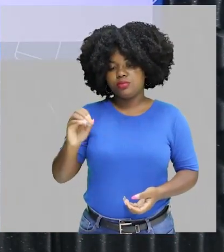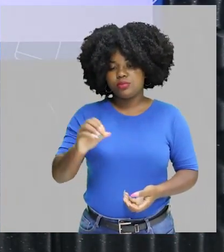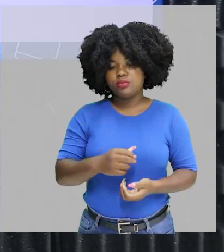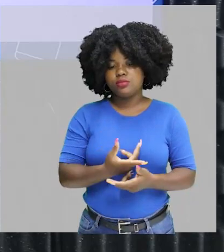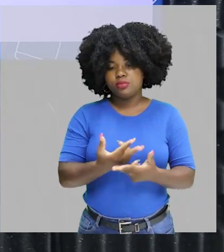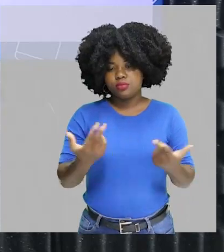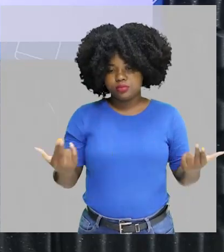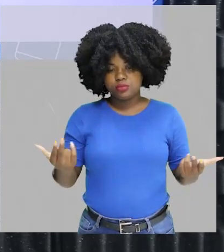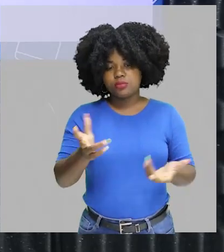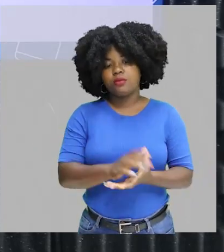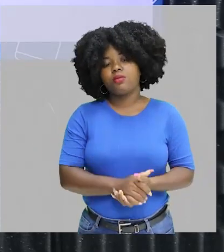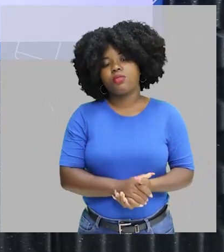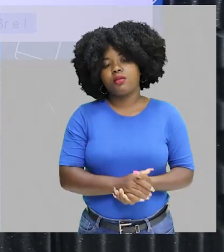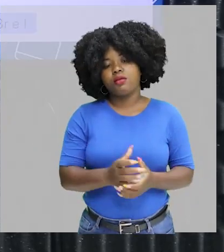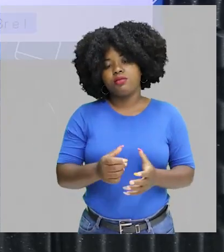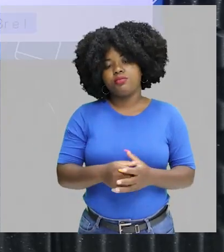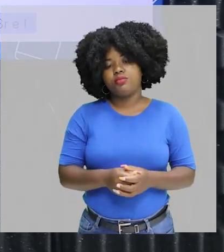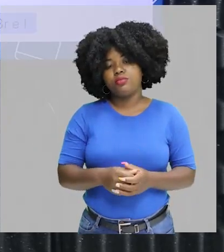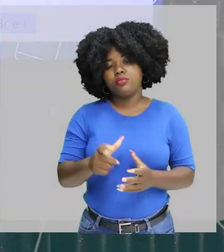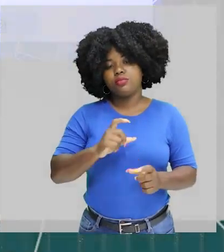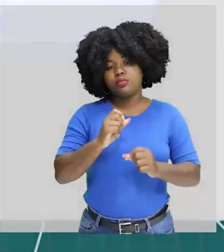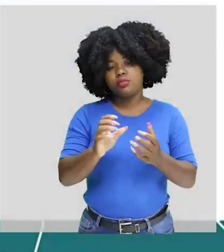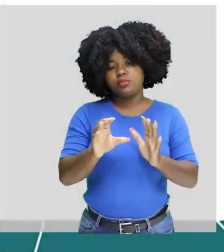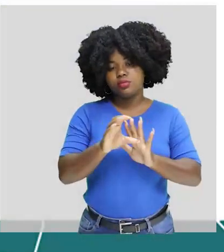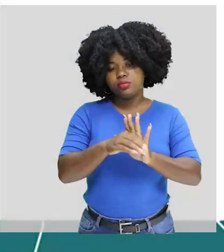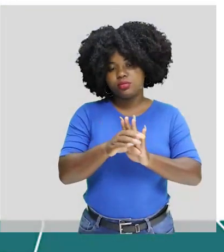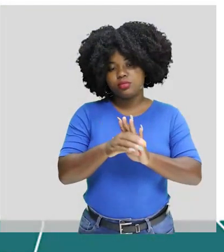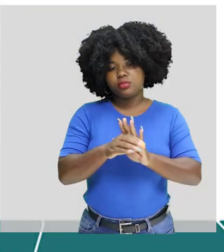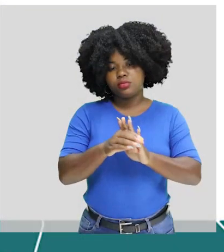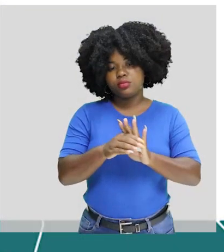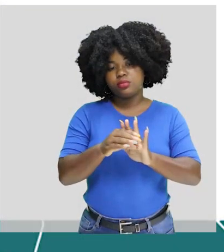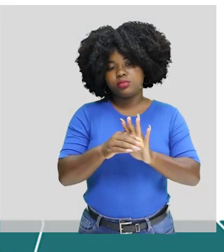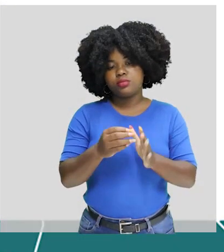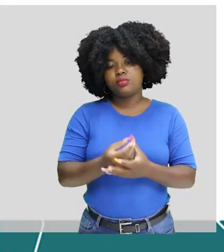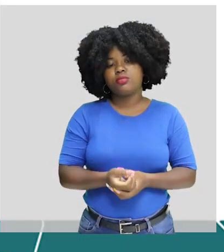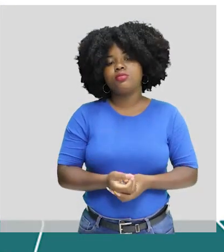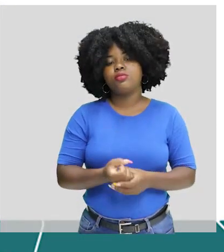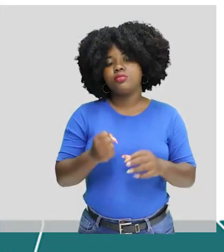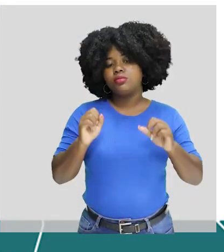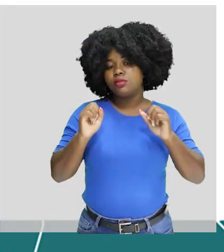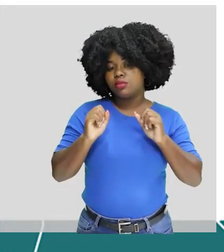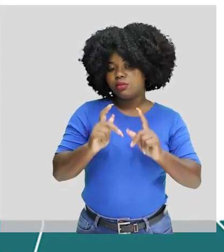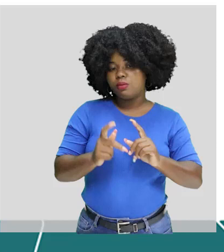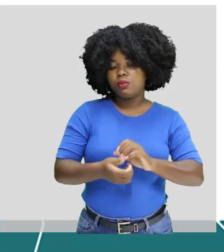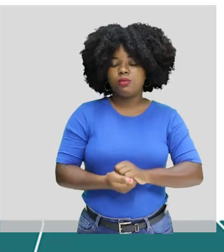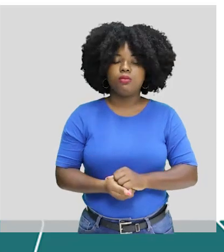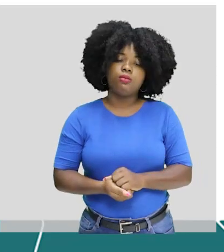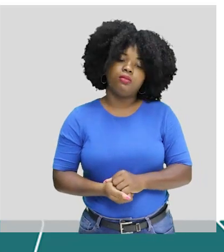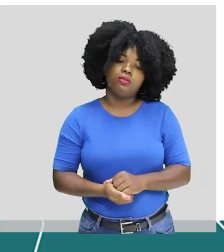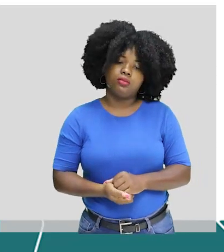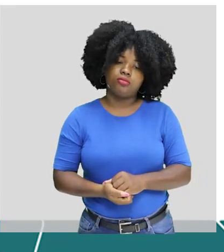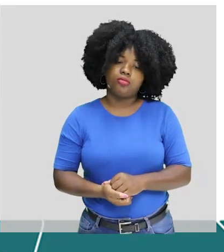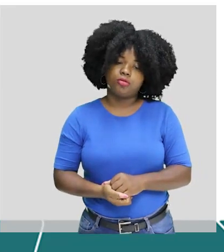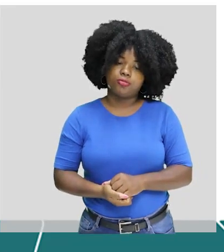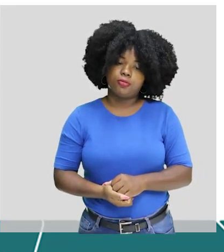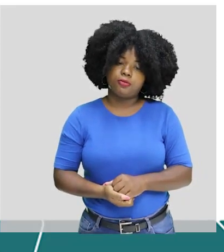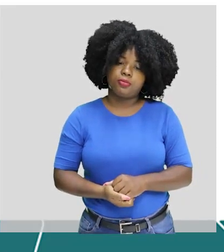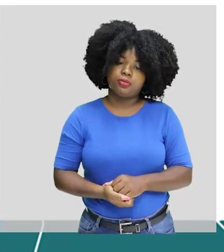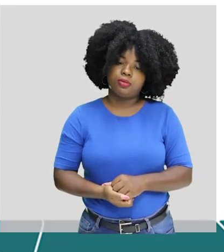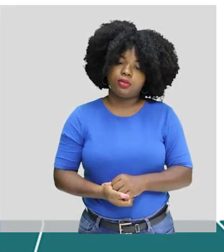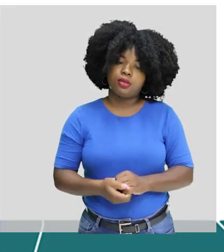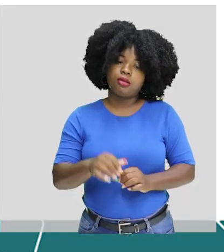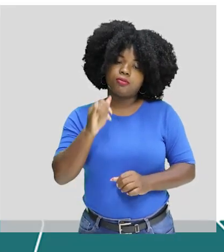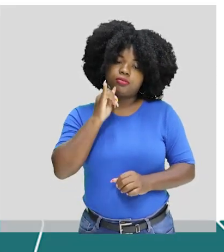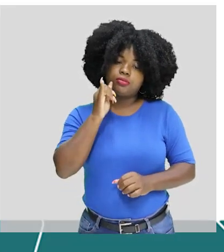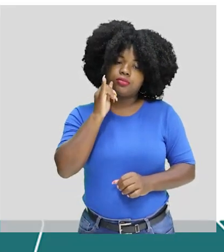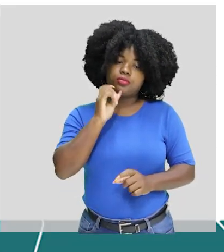antes de partirmos para essas reações, precisamos revisitar, certo, alguns conceitos. Por